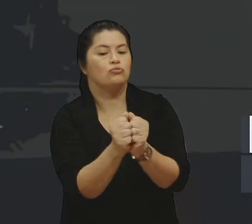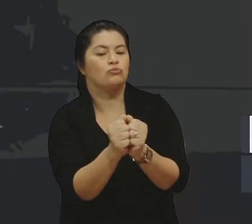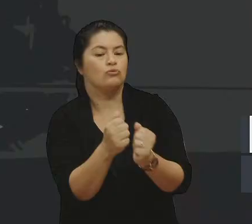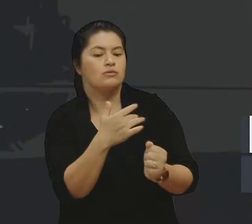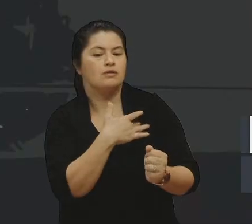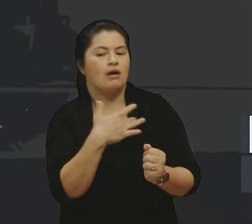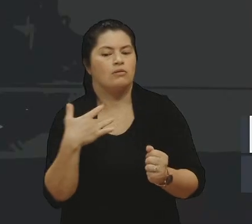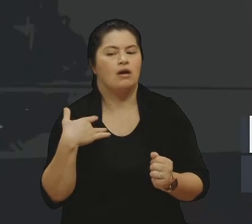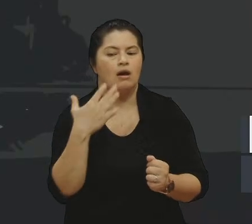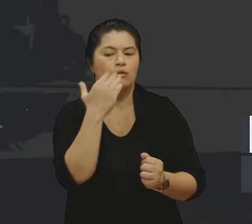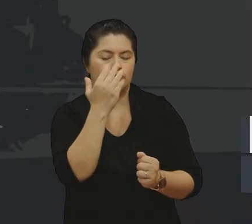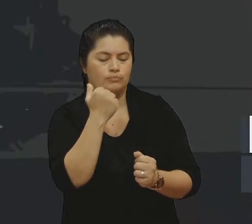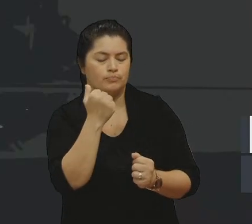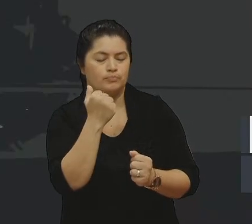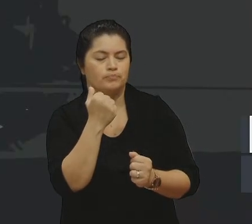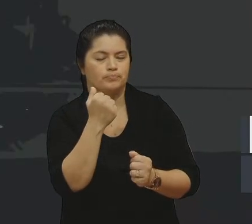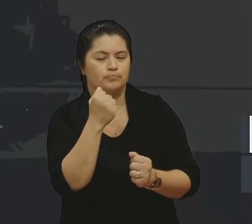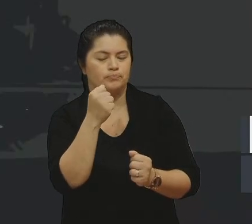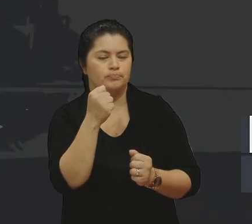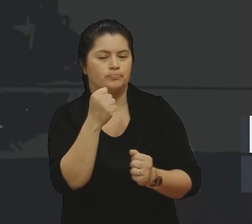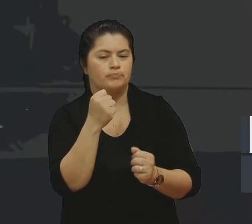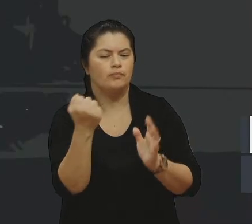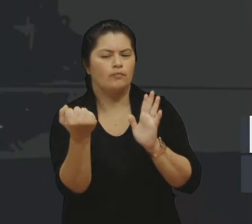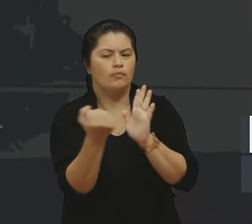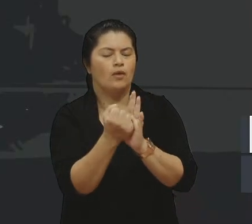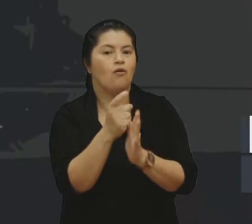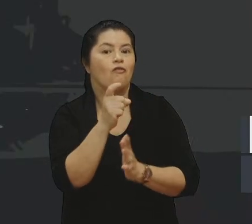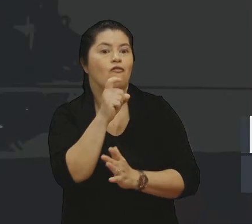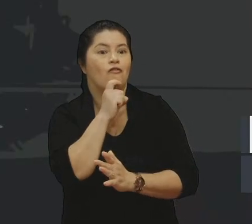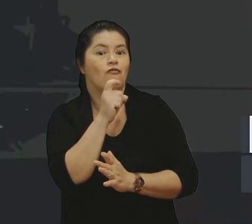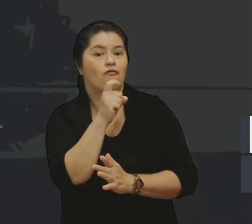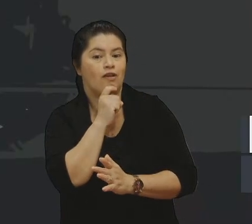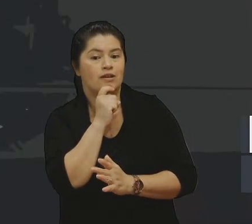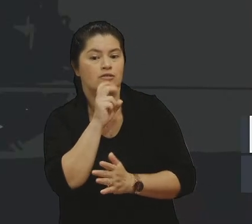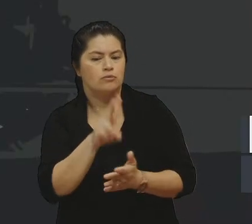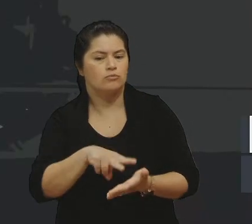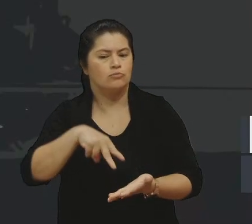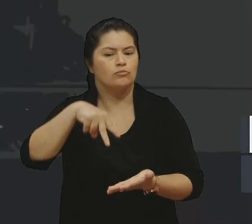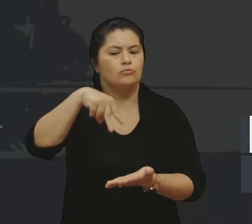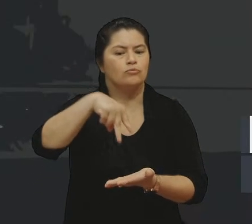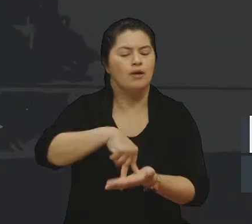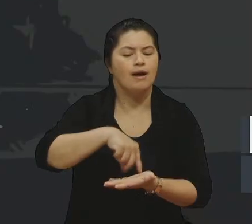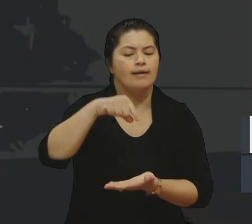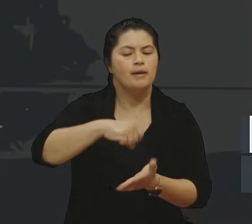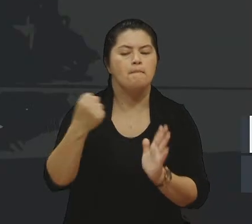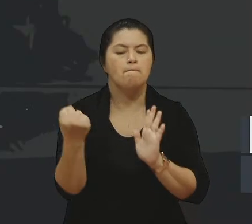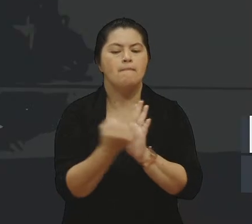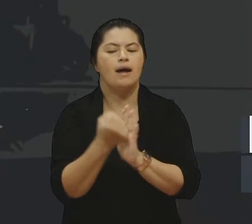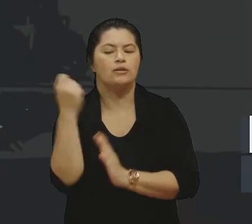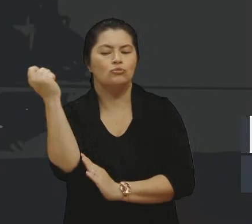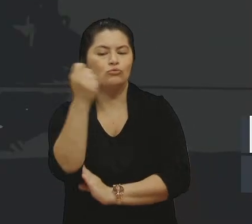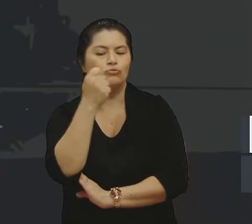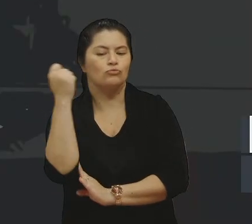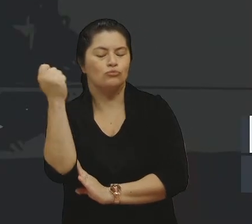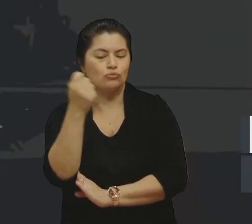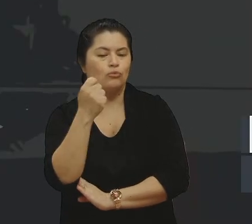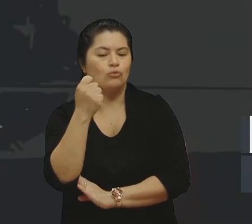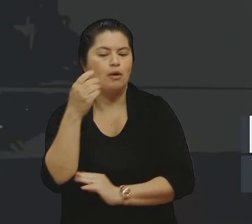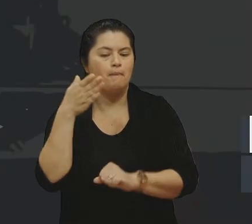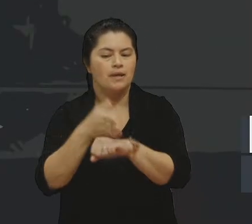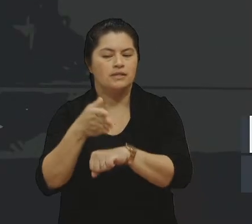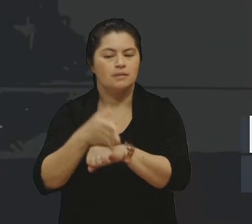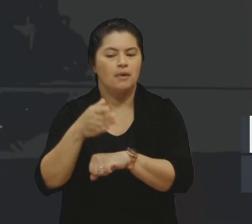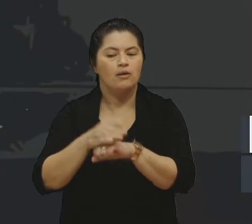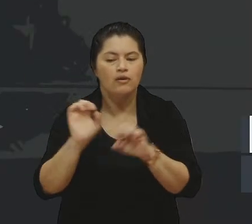do Canal Verde. E a gente está lá com uma cadeira representando uma marca aqui do Sul, modestamente pequena, mas que está participando desse